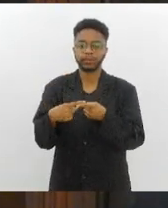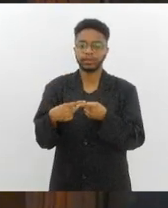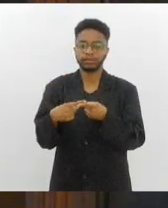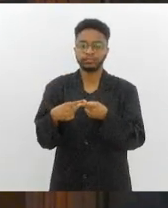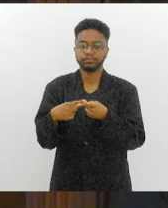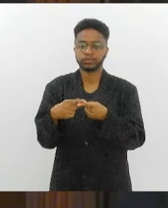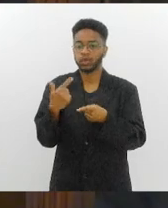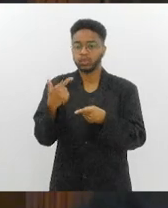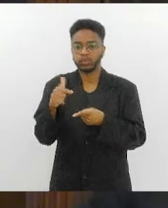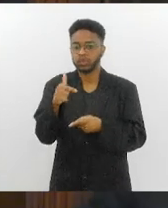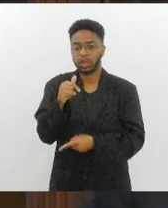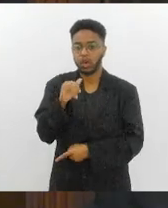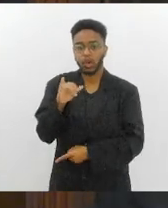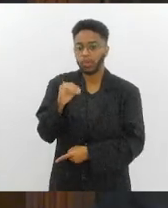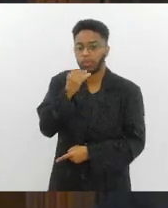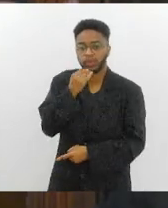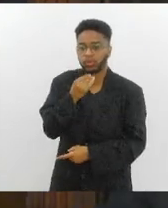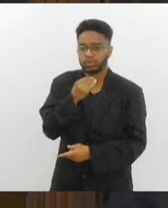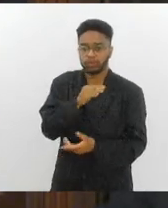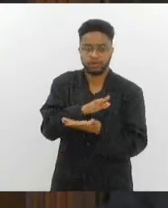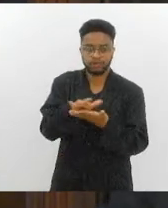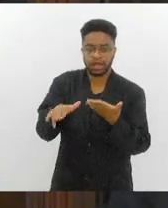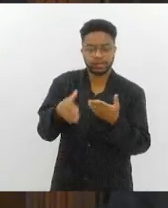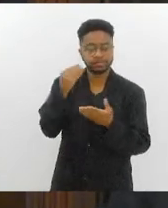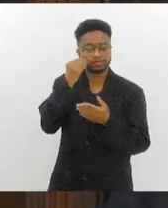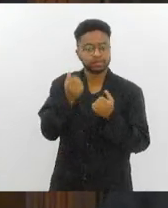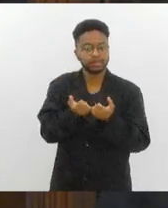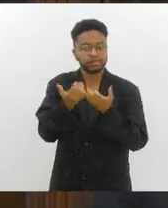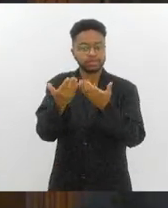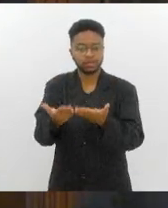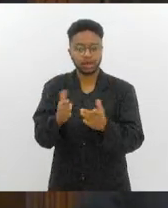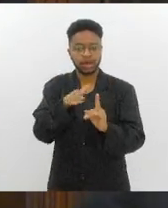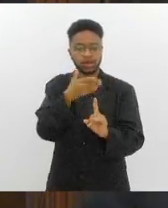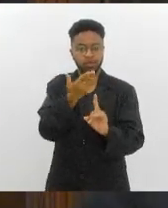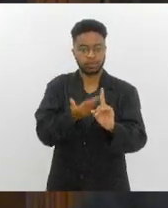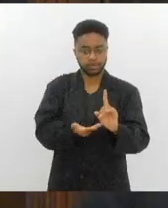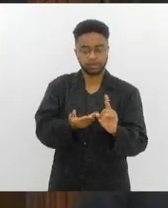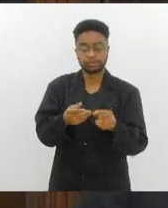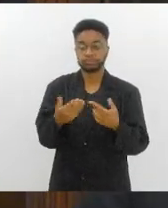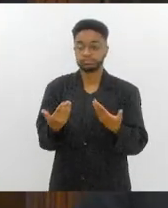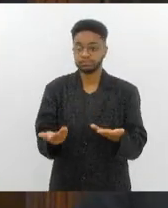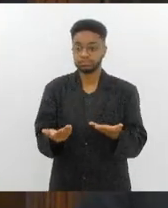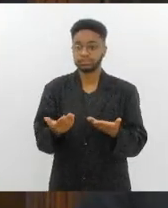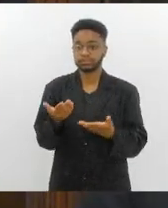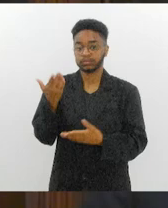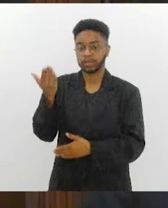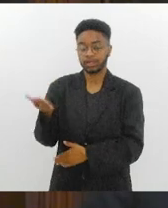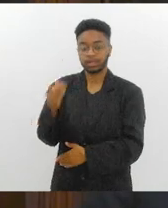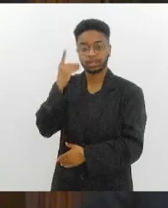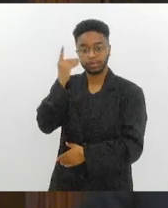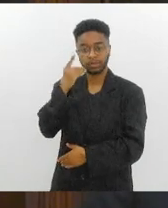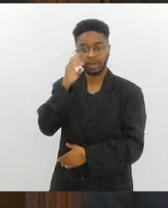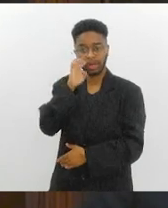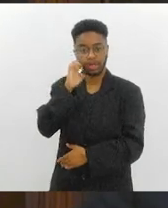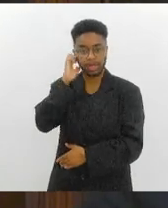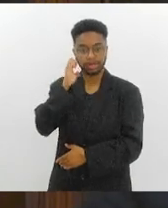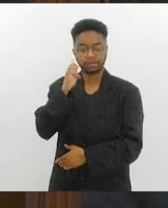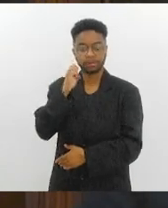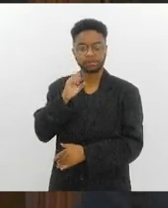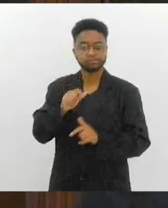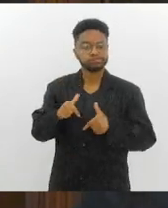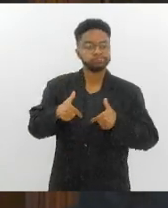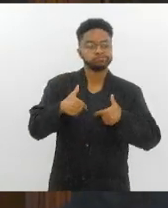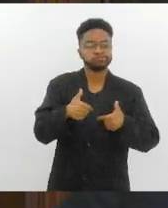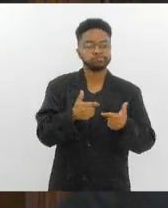tantas oportunidades do oferecimento dessa honraria. E no caso da deputada Érica, ela milita em pautas que